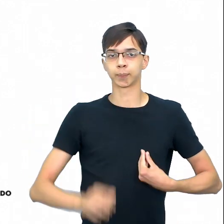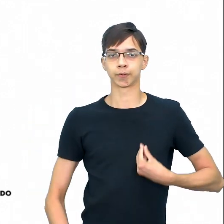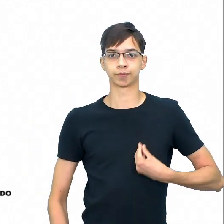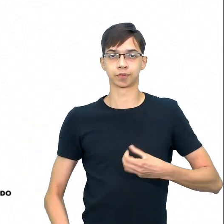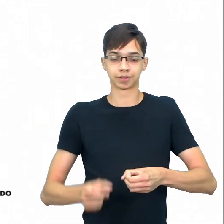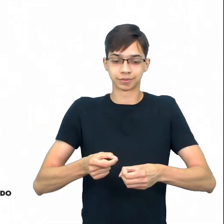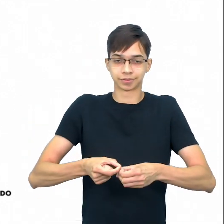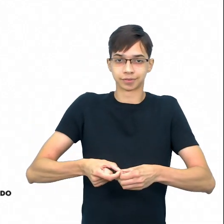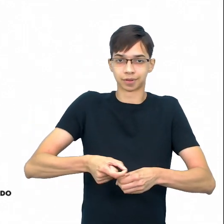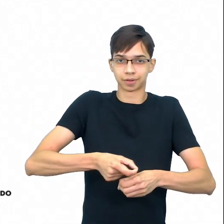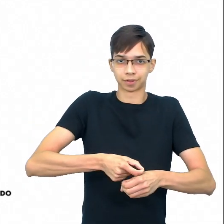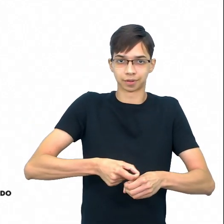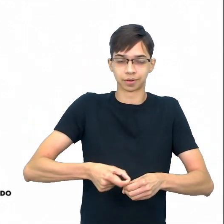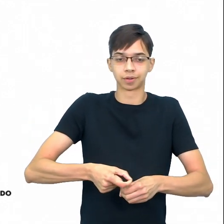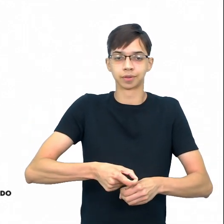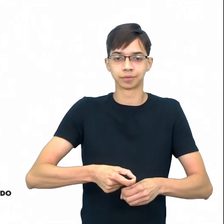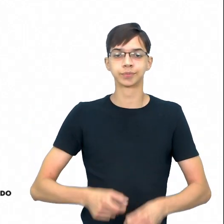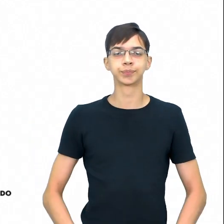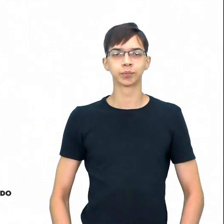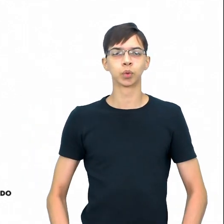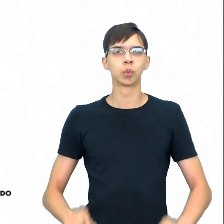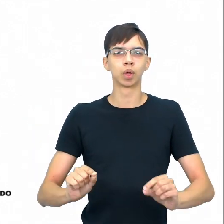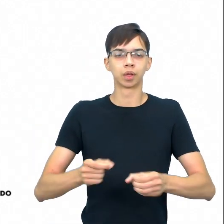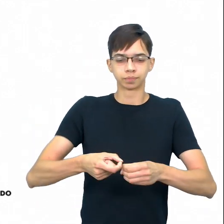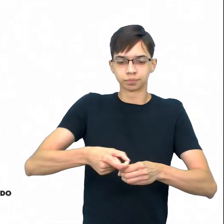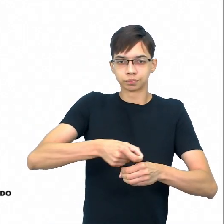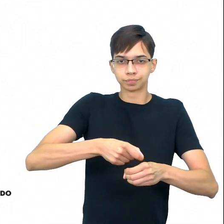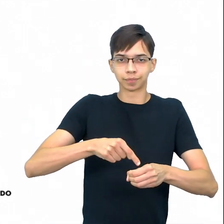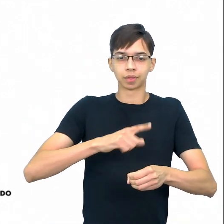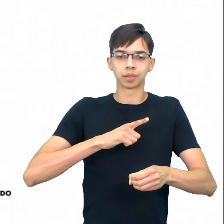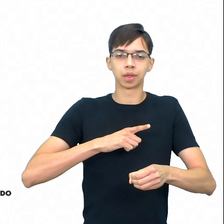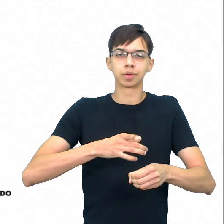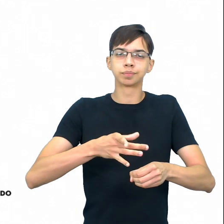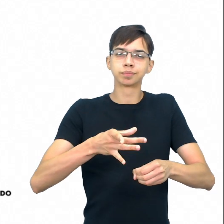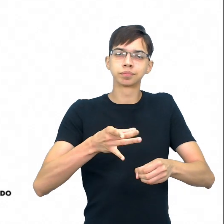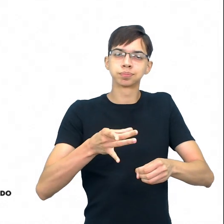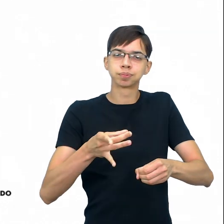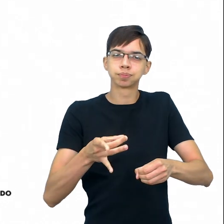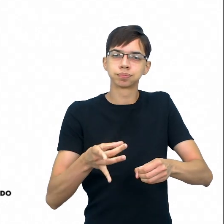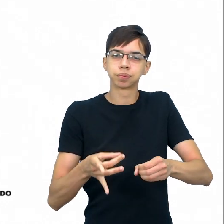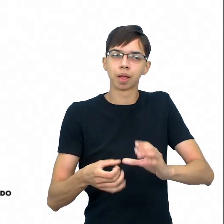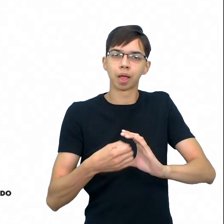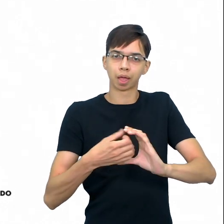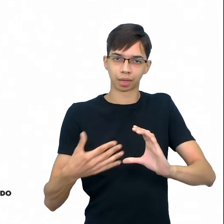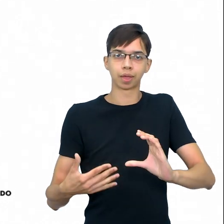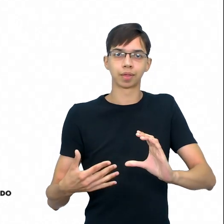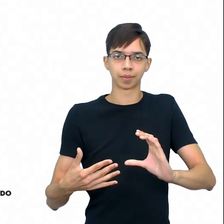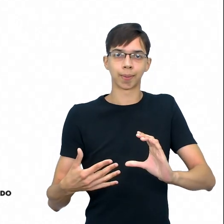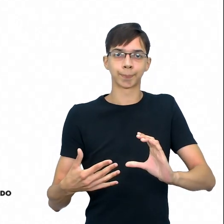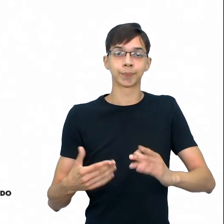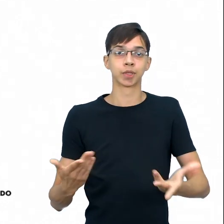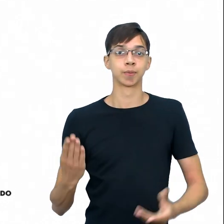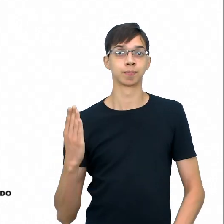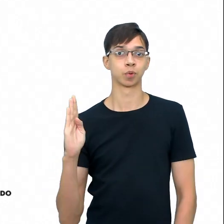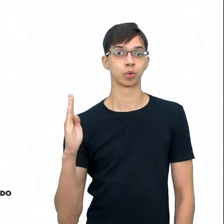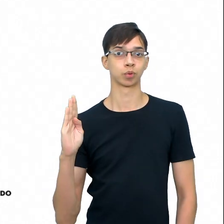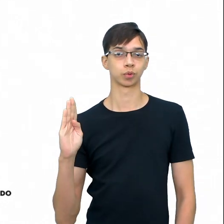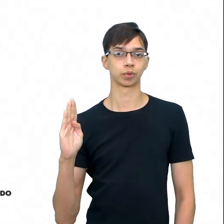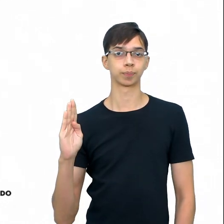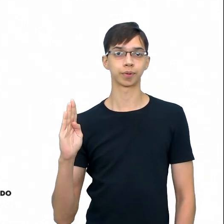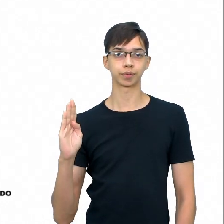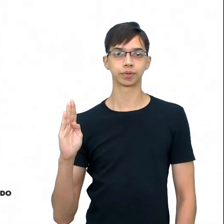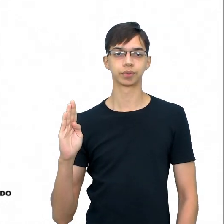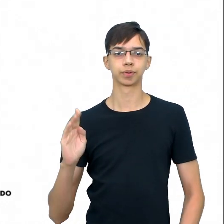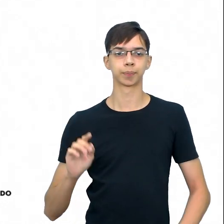a seus respectivos componentes. Então, essa é a habilidade de biologia. E agora eu passo a palavra para a professora Andréa para